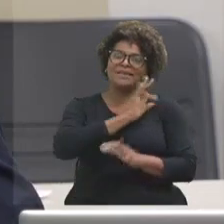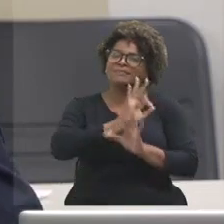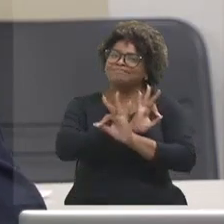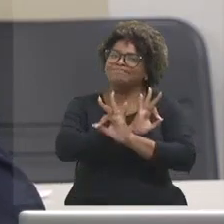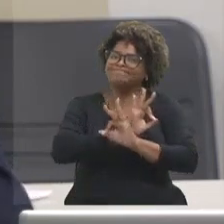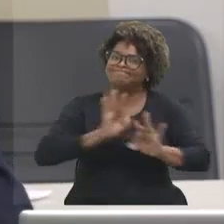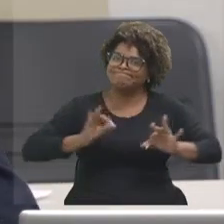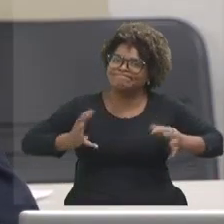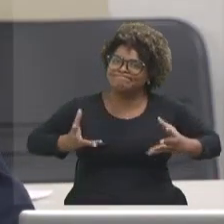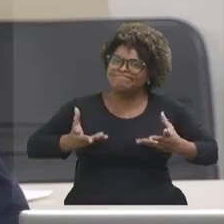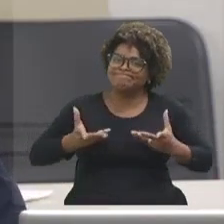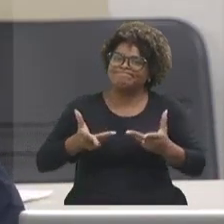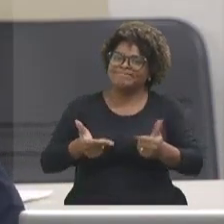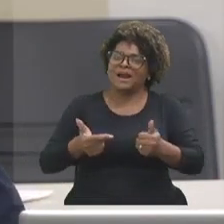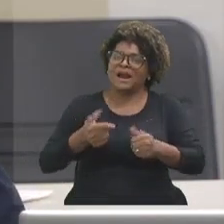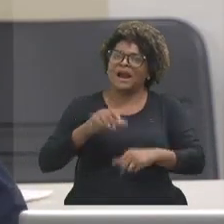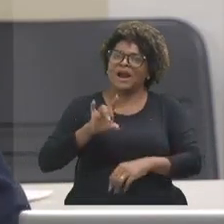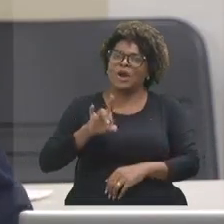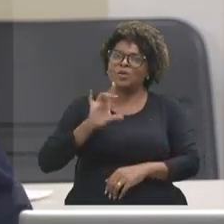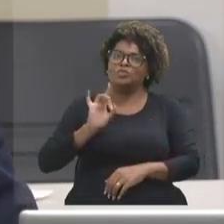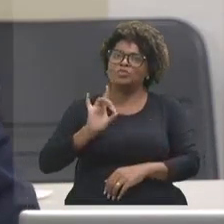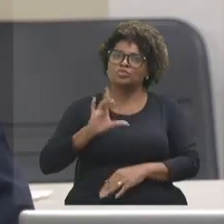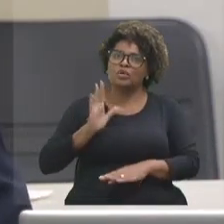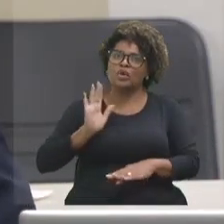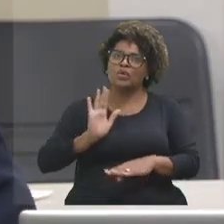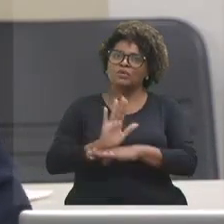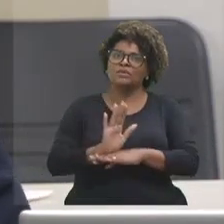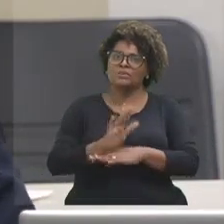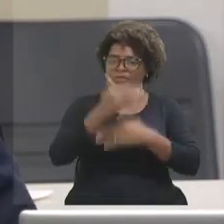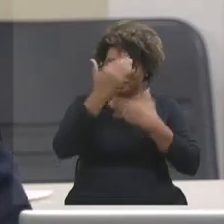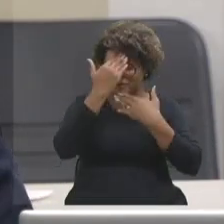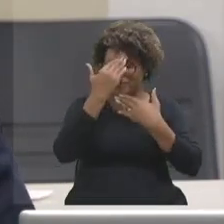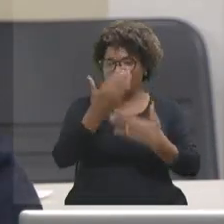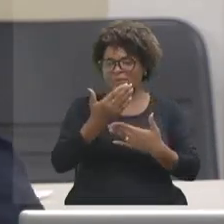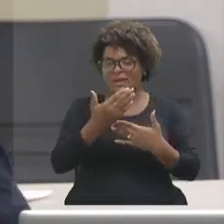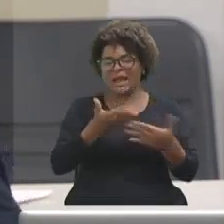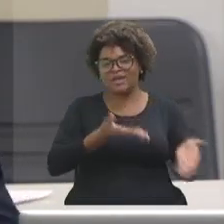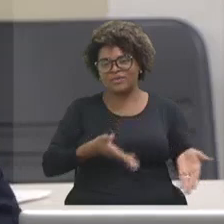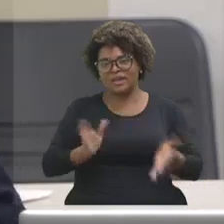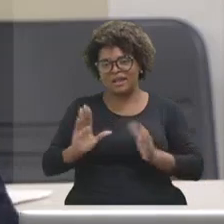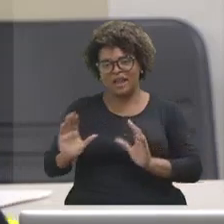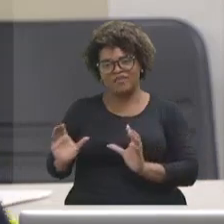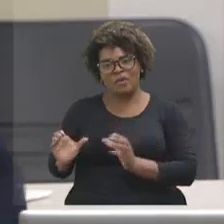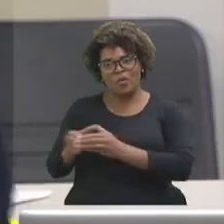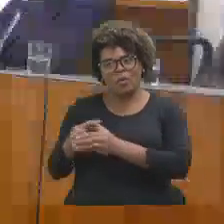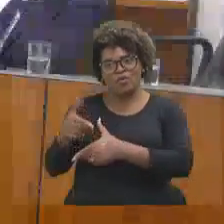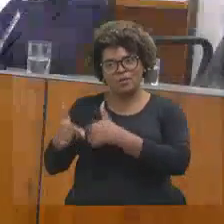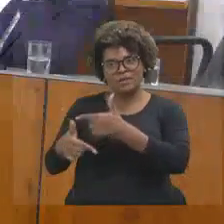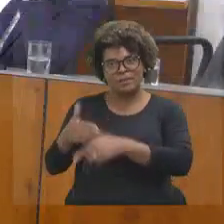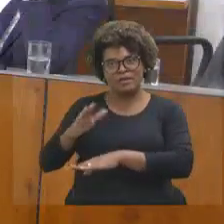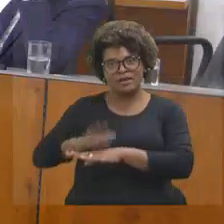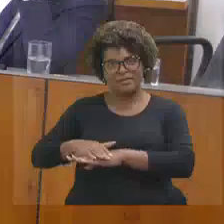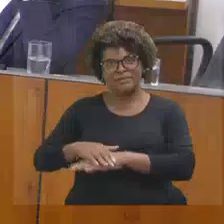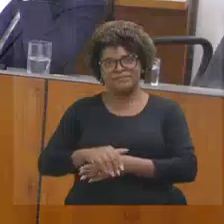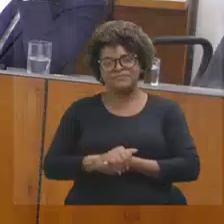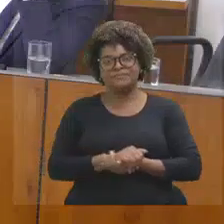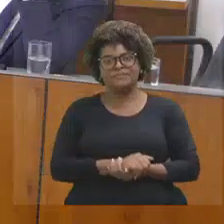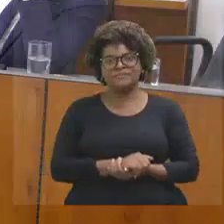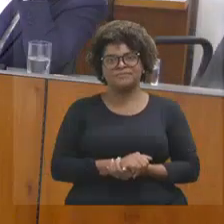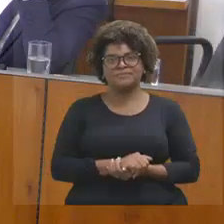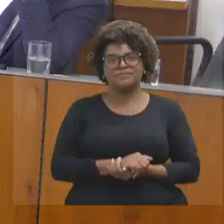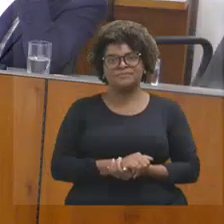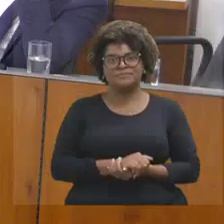contribui muito eu sou muito muito técnico Mas obrigado e eu levo esse elogio a quem estamos assistindo só uma parte